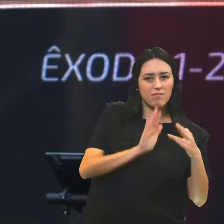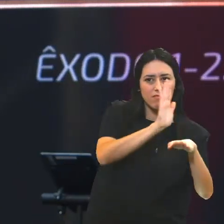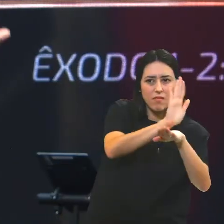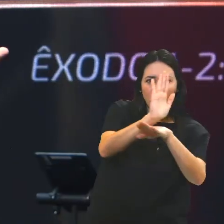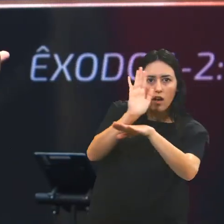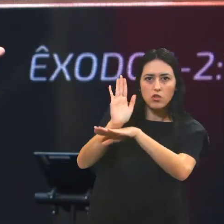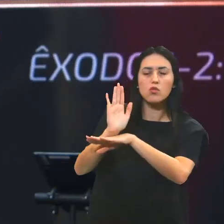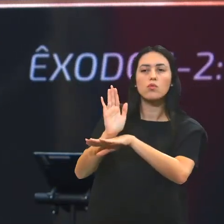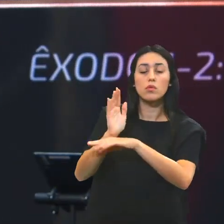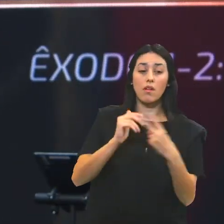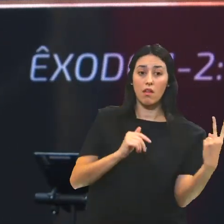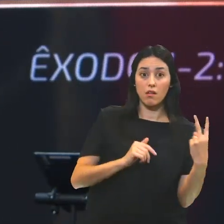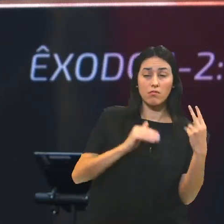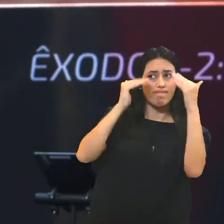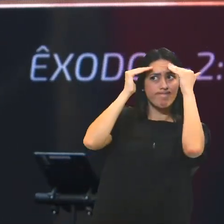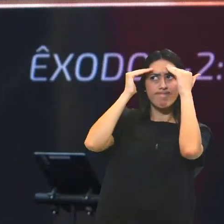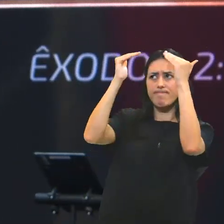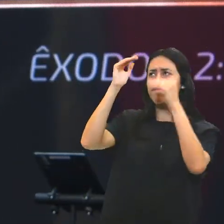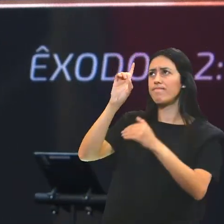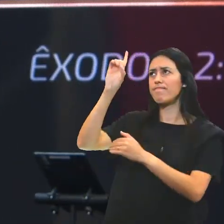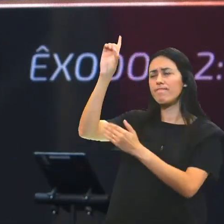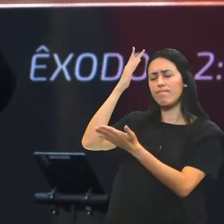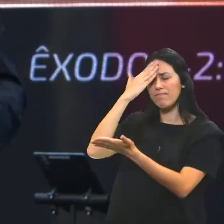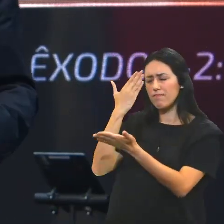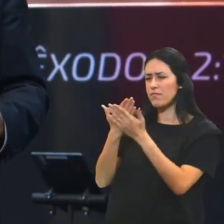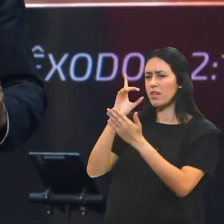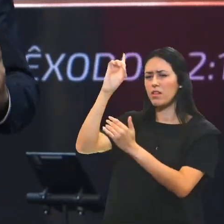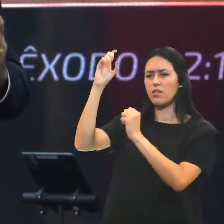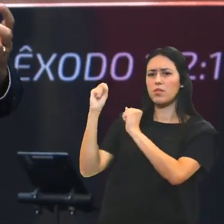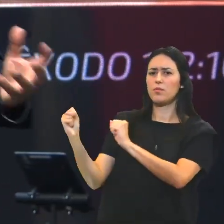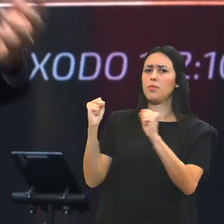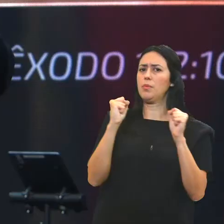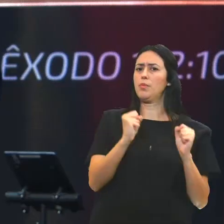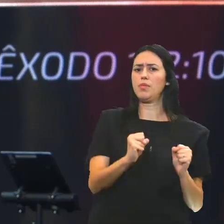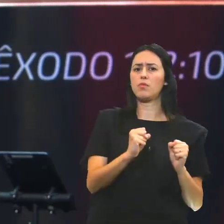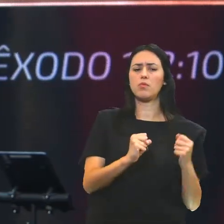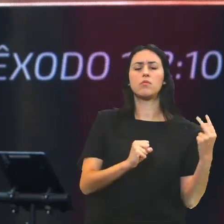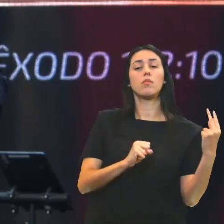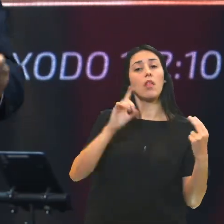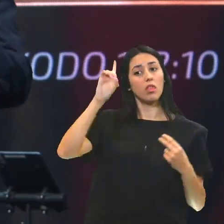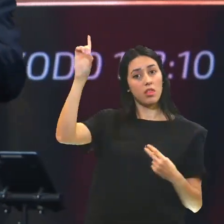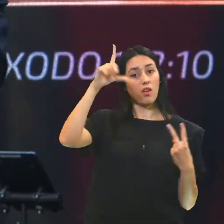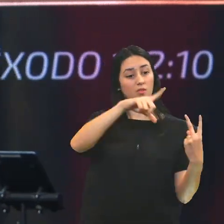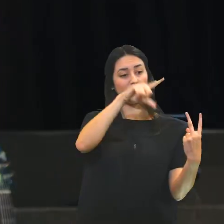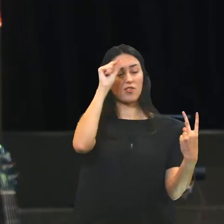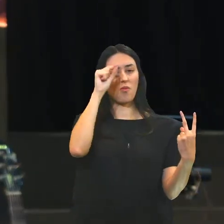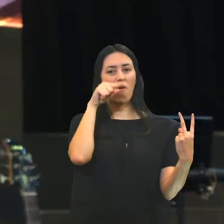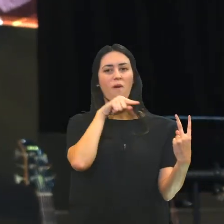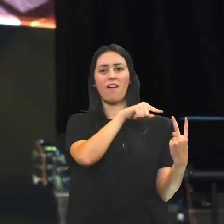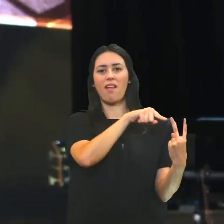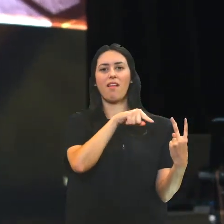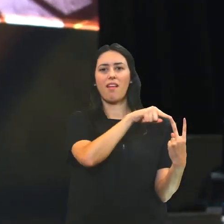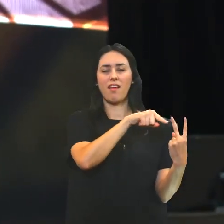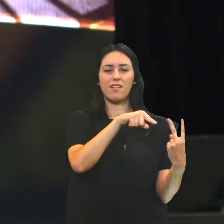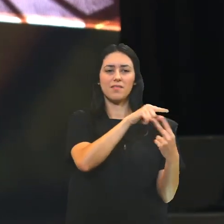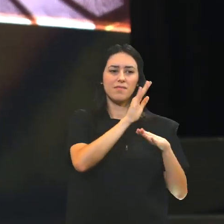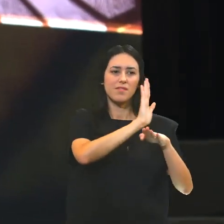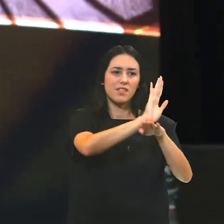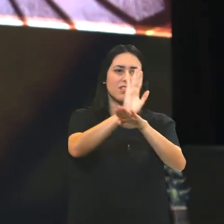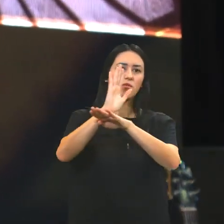porque temem a Deus, porque creem no Deus Todo-Poderoso, elas são levantadas por Deus para salvar as vidas